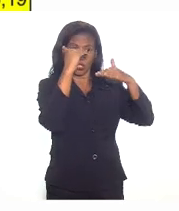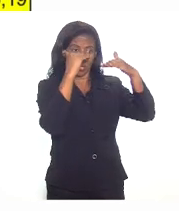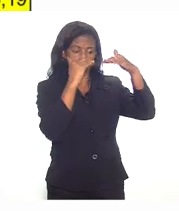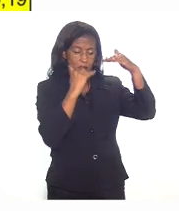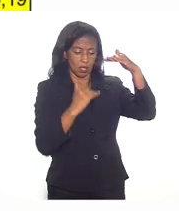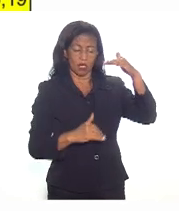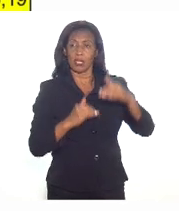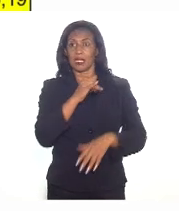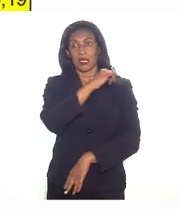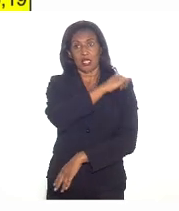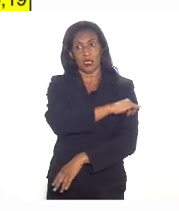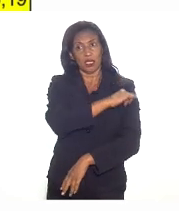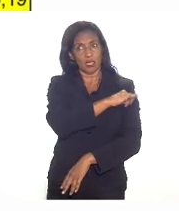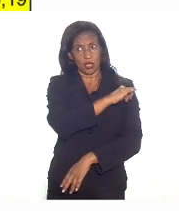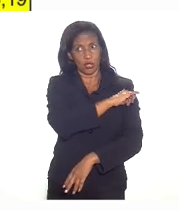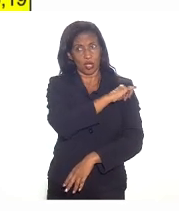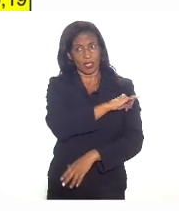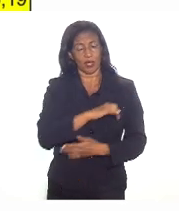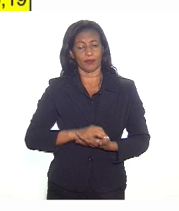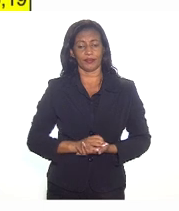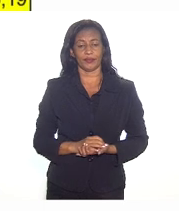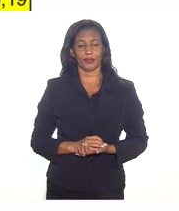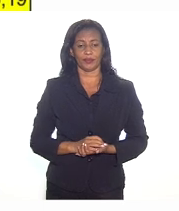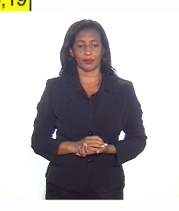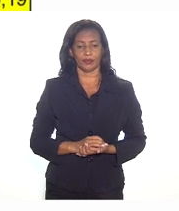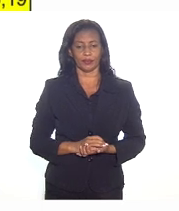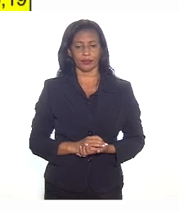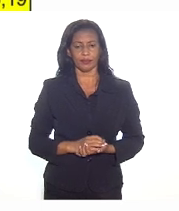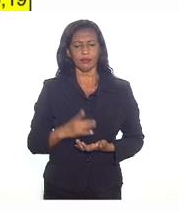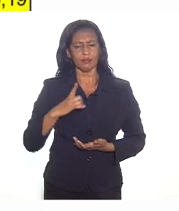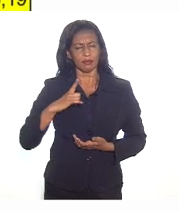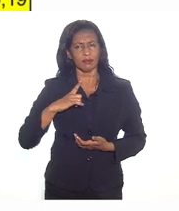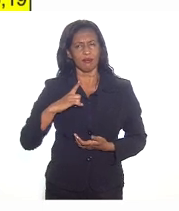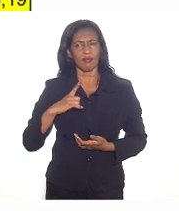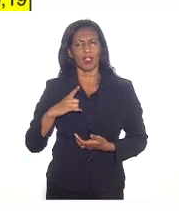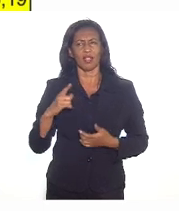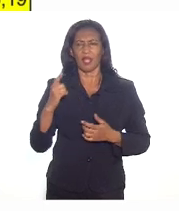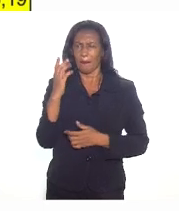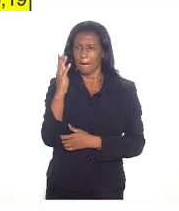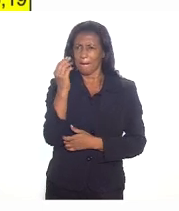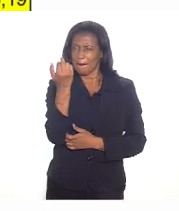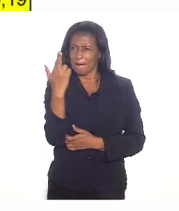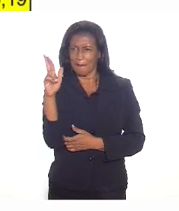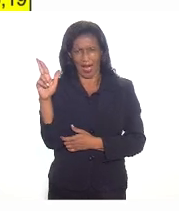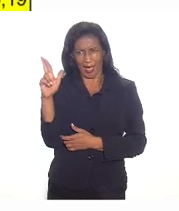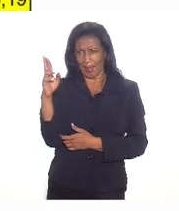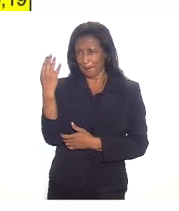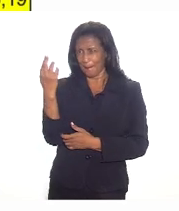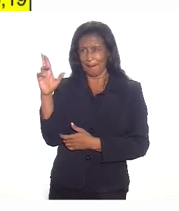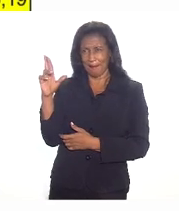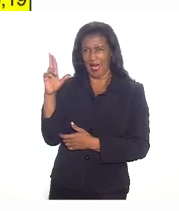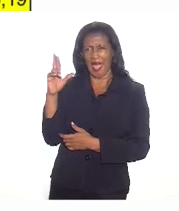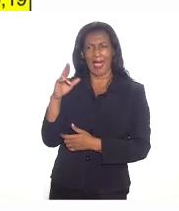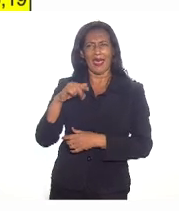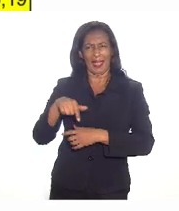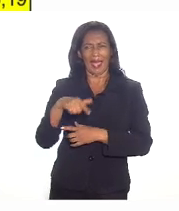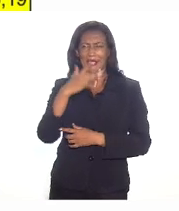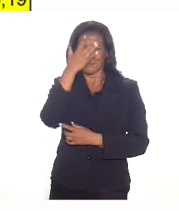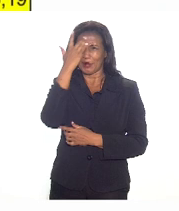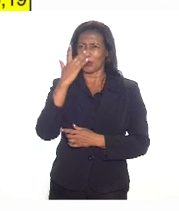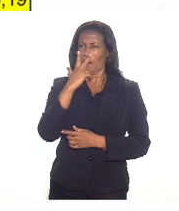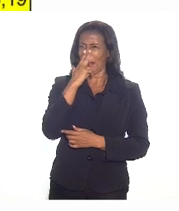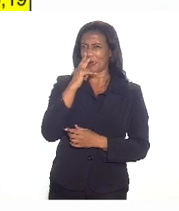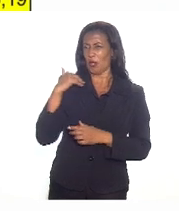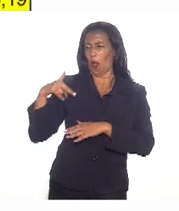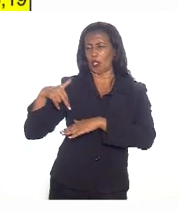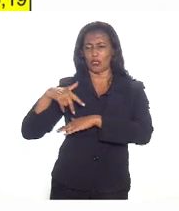cidade do Rio de Janeiro, né, e olha que aqui tem muito bar, né, até porque o carioca adora esquina, adora bar, mas